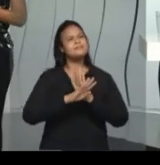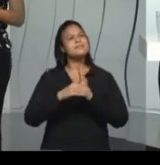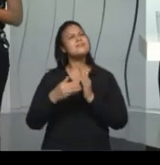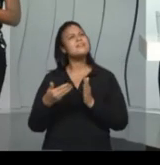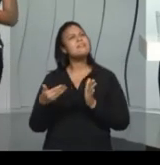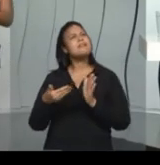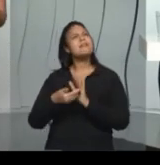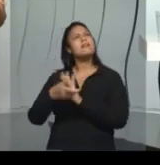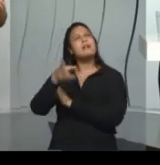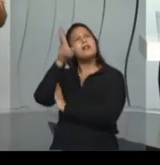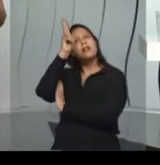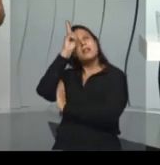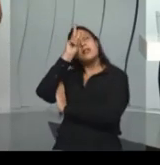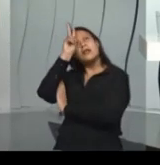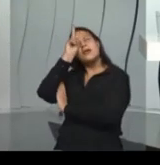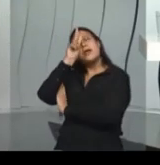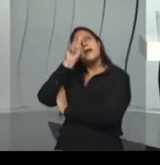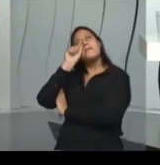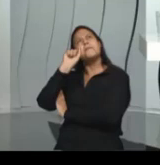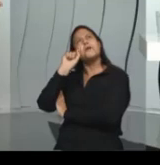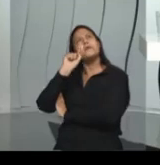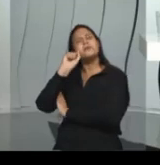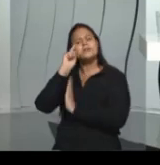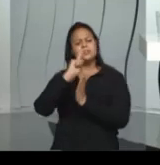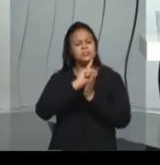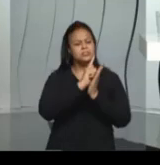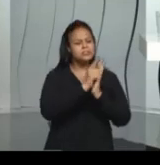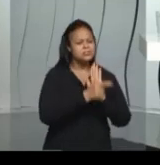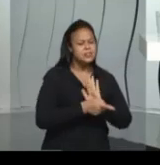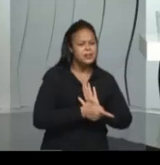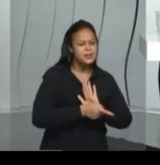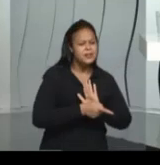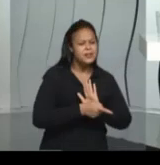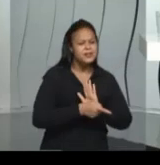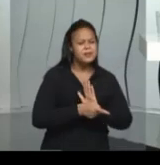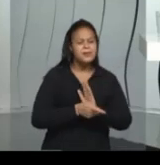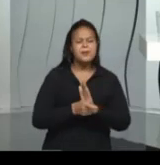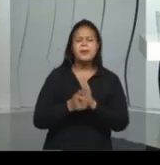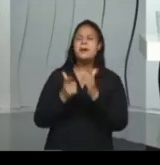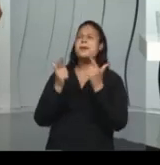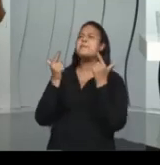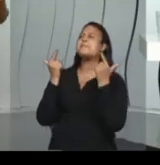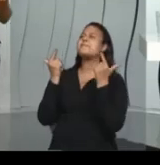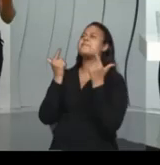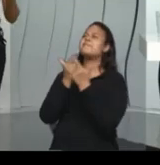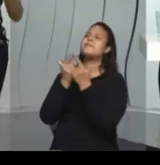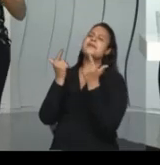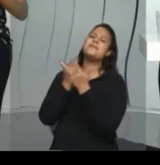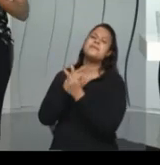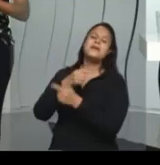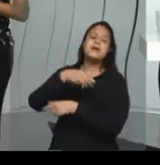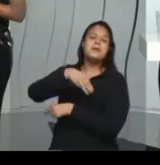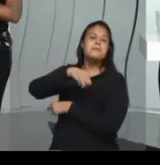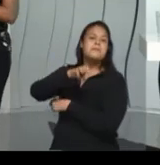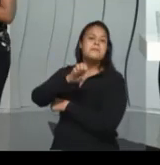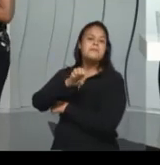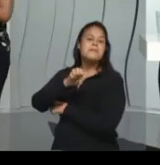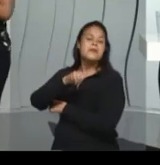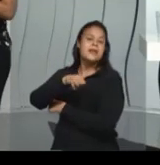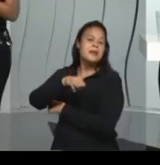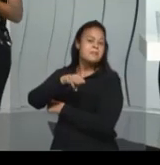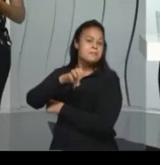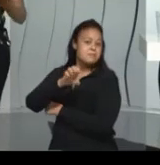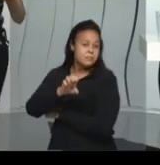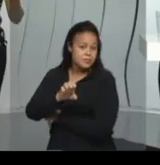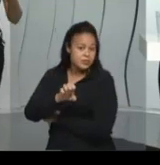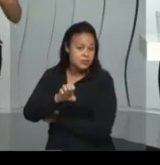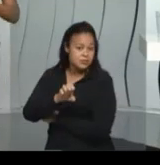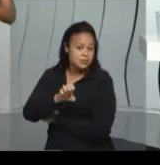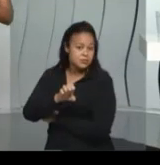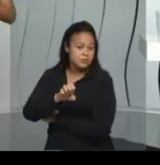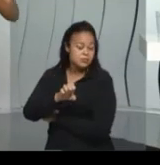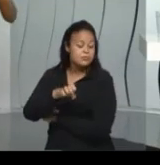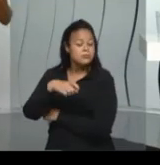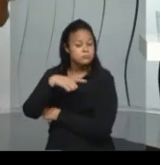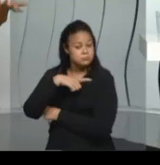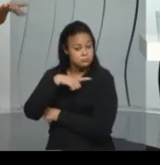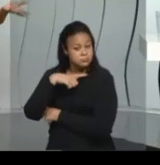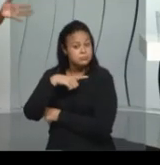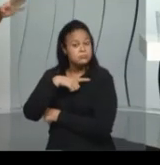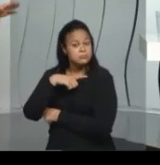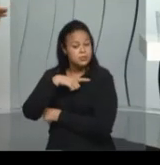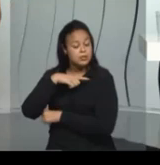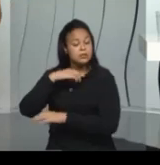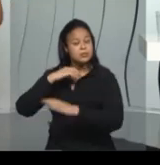outros gêneros, como, por exemplo, o meme. Muitas pessoas comunicam utilizando